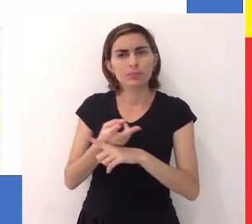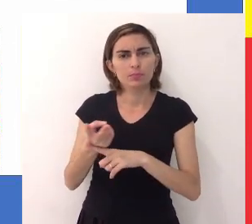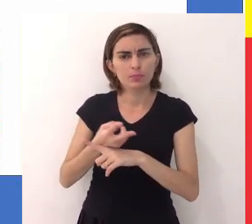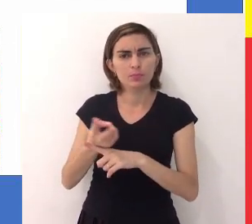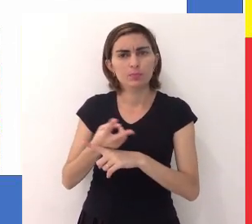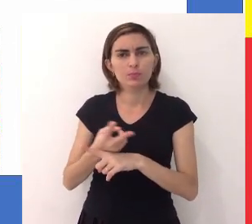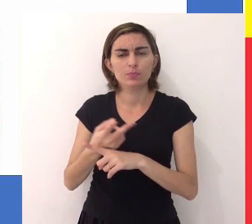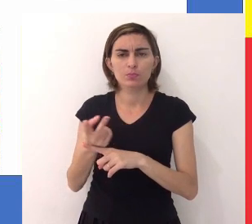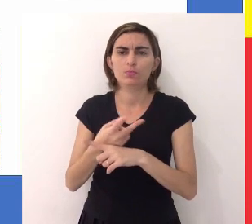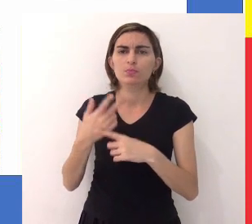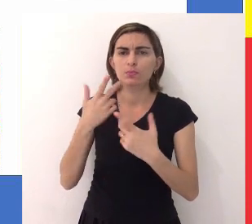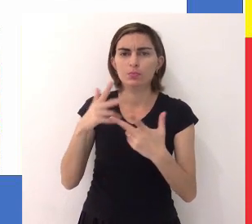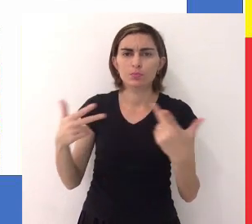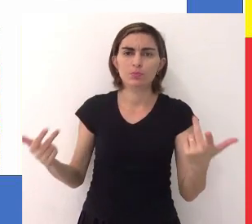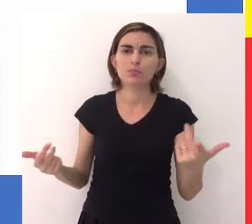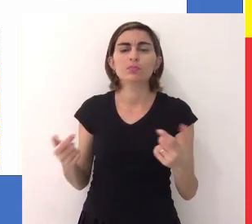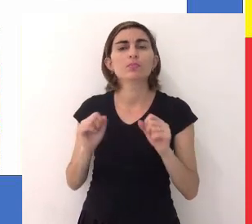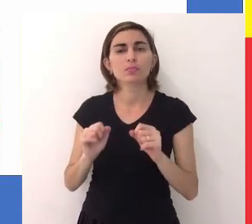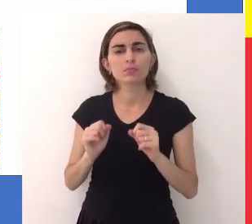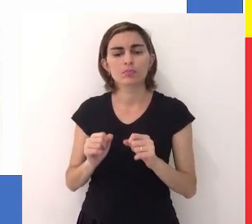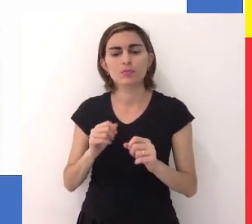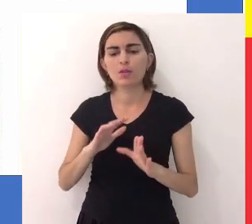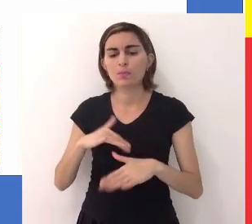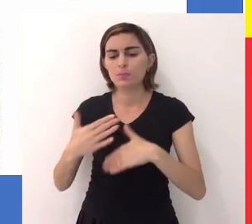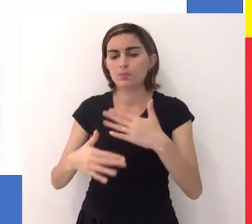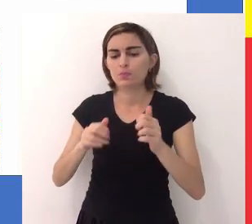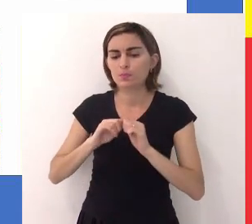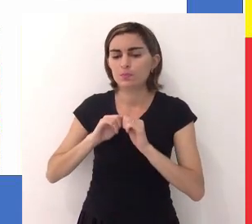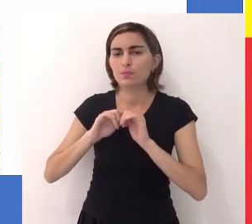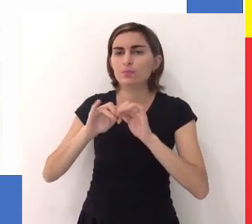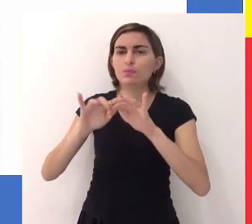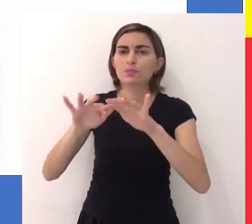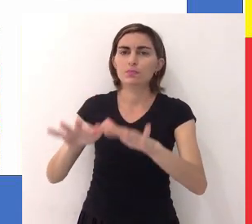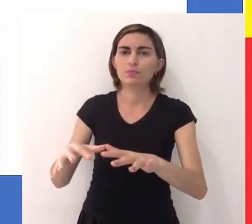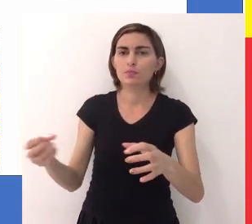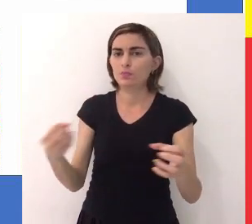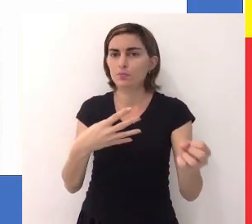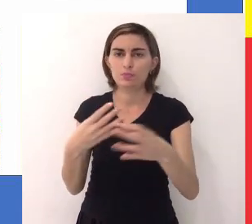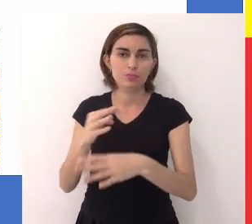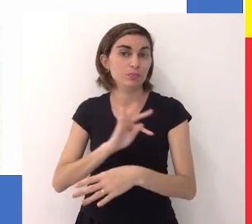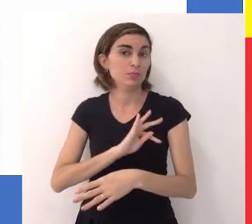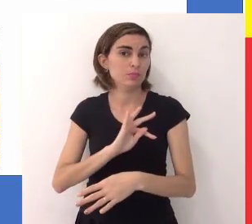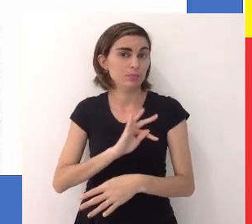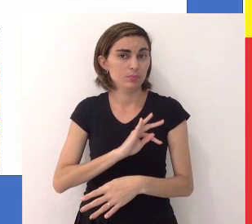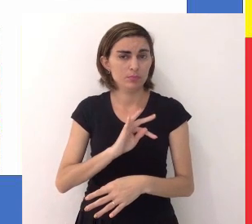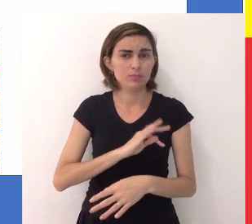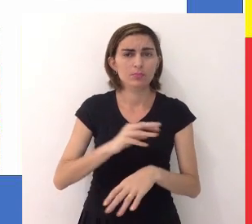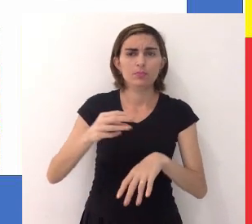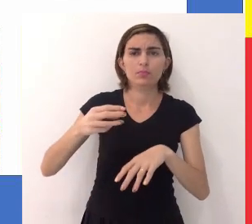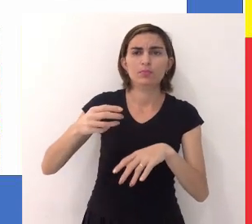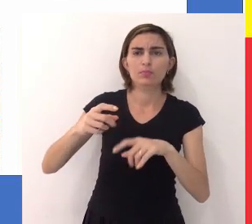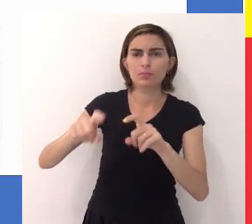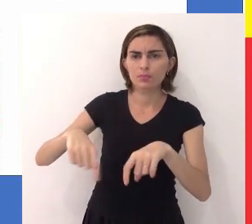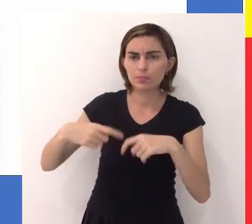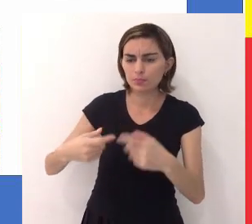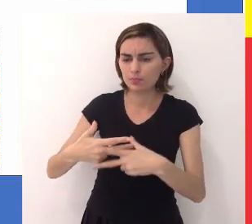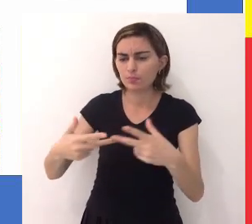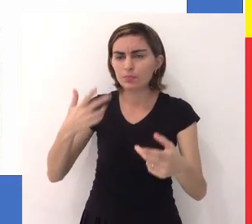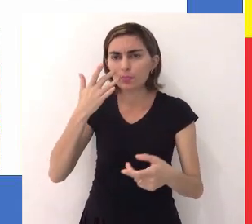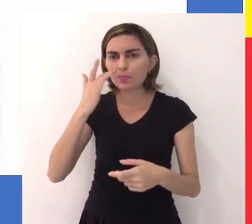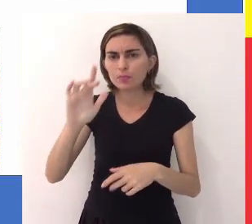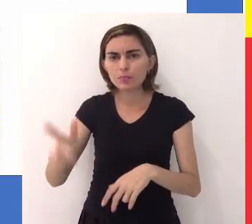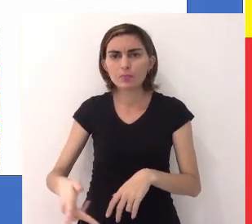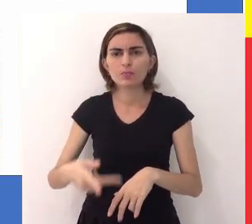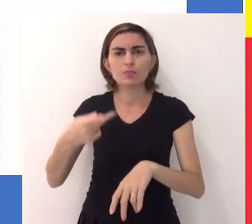explorados, né, porque o europeu estava cada vez mais aprendendo novas técnicas de mineração, aprendendo novas técnicas